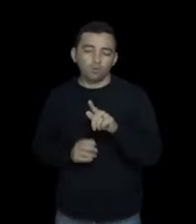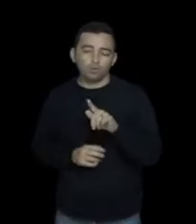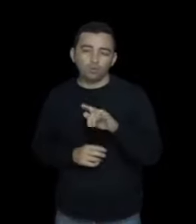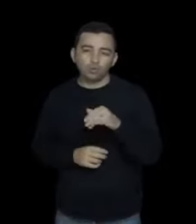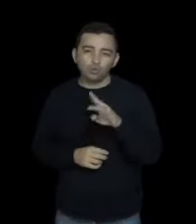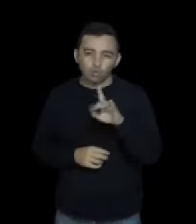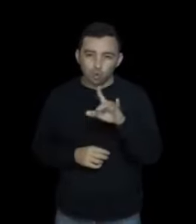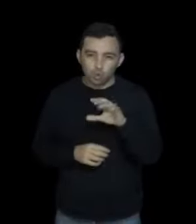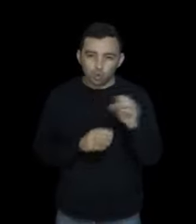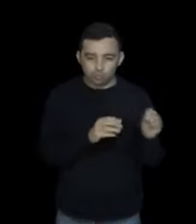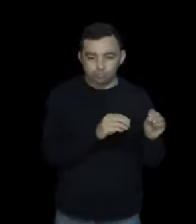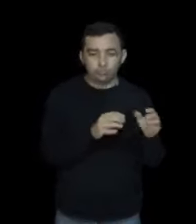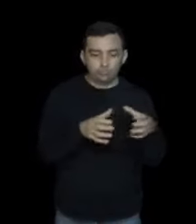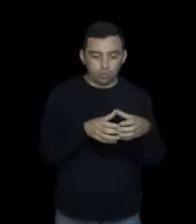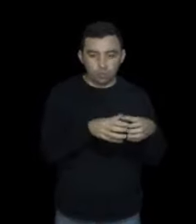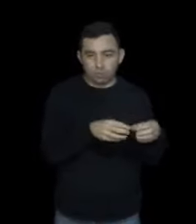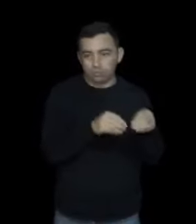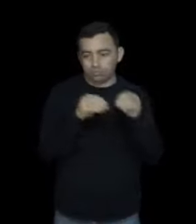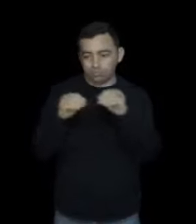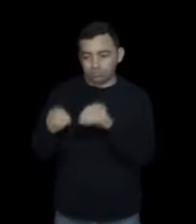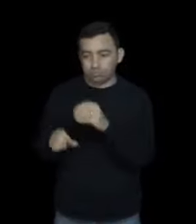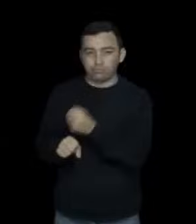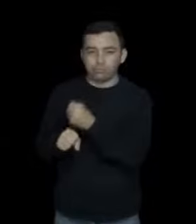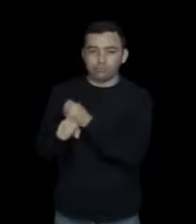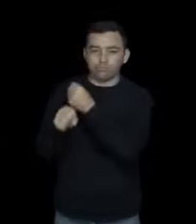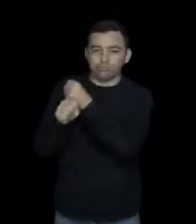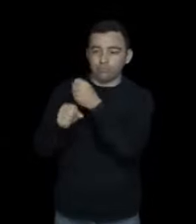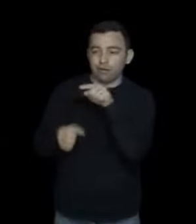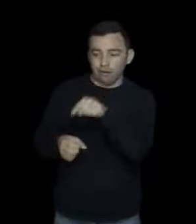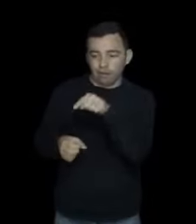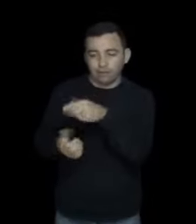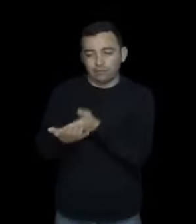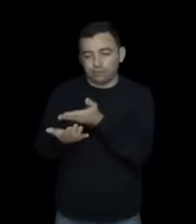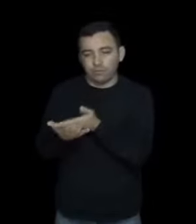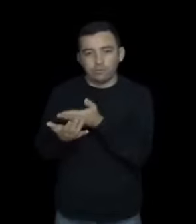estudando na escola em obras da Getúlio Vargas